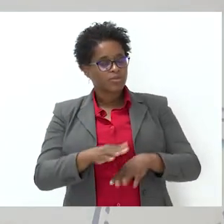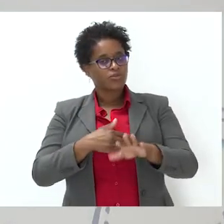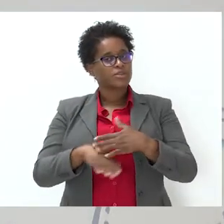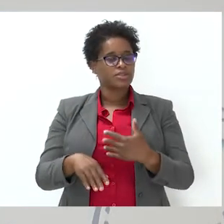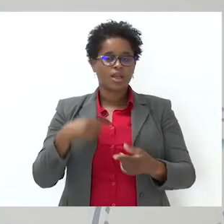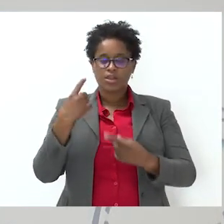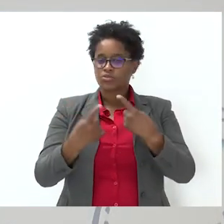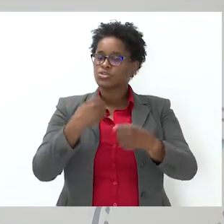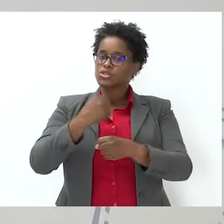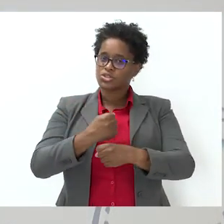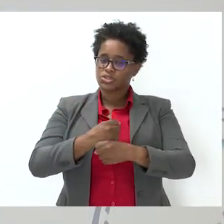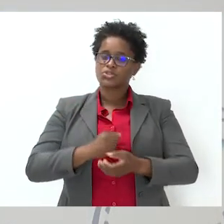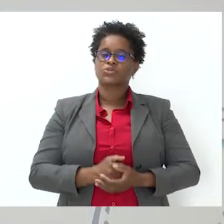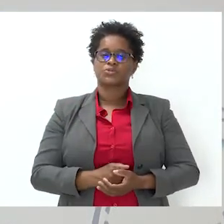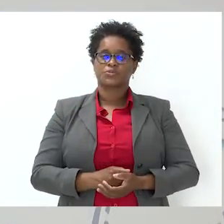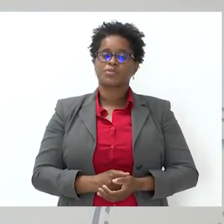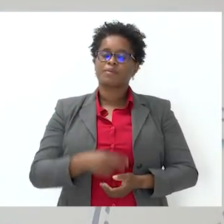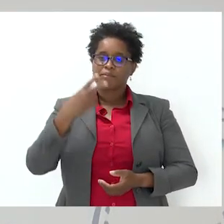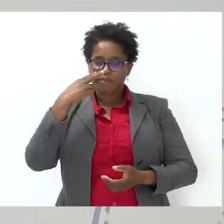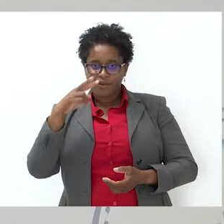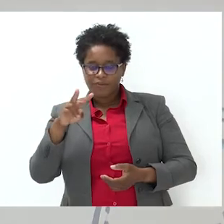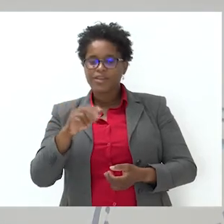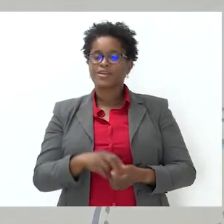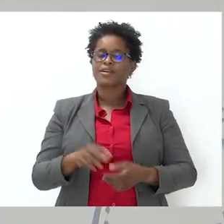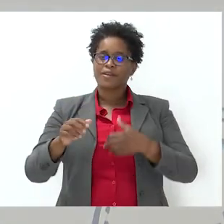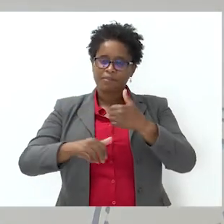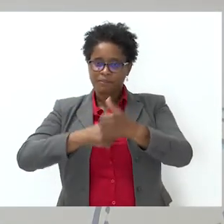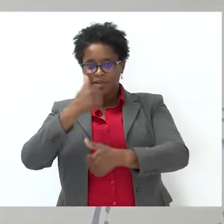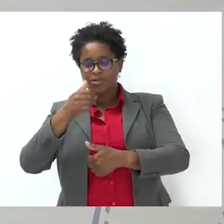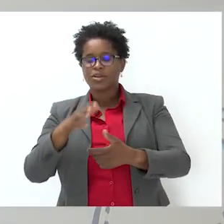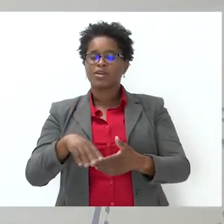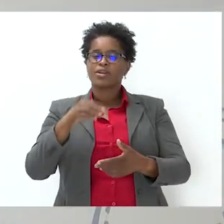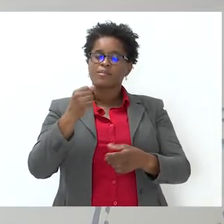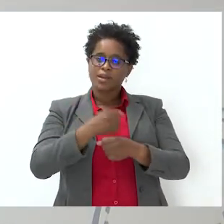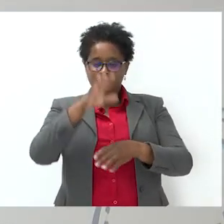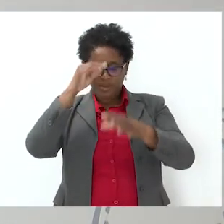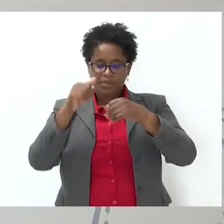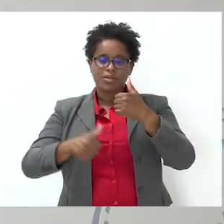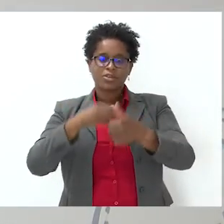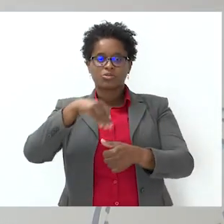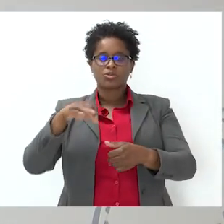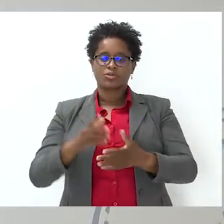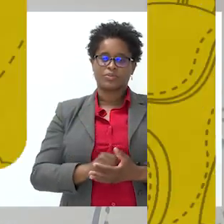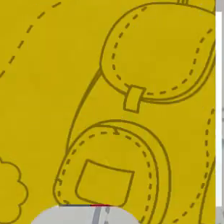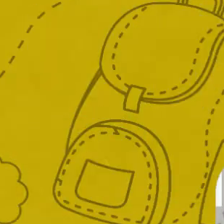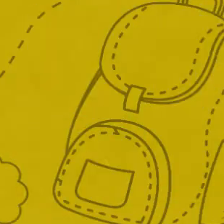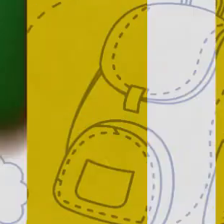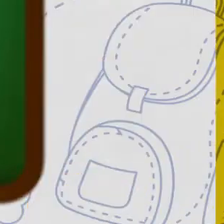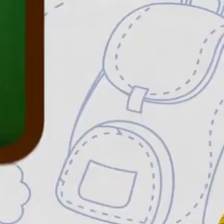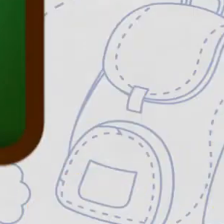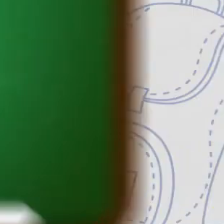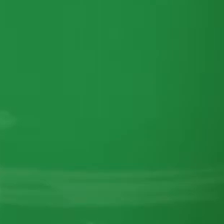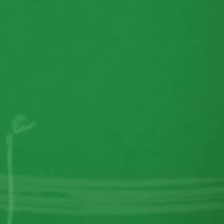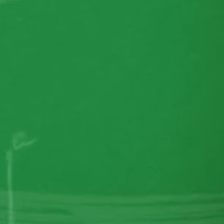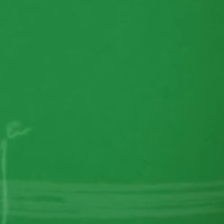fazer alguns exercícios para avaliarmos melhor as preposições contraídas.